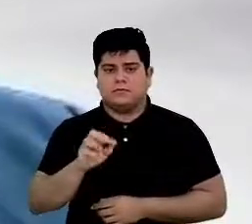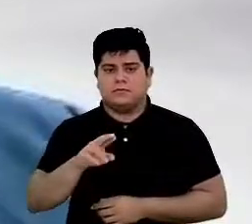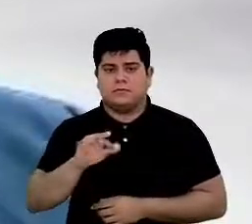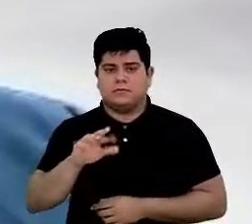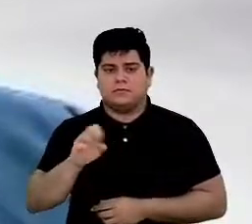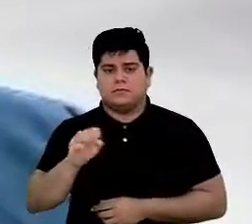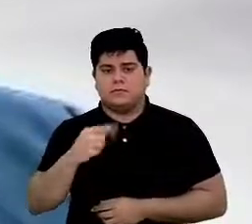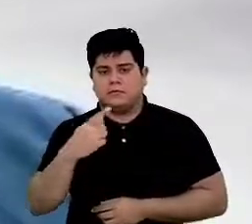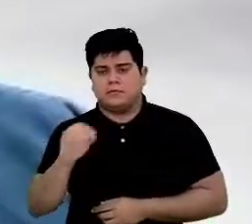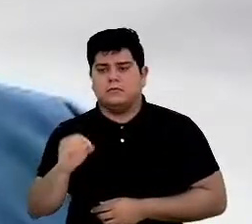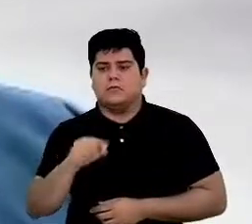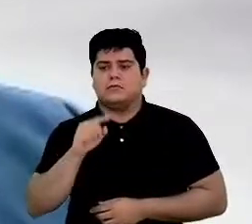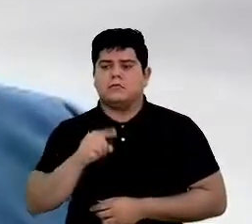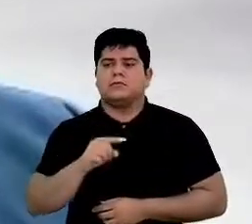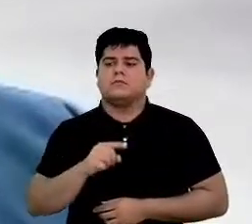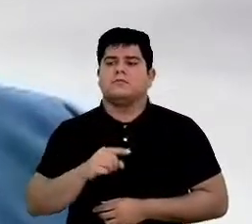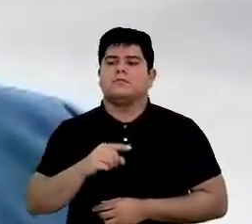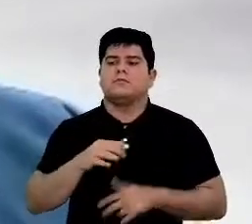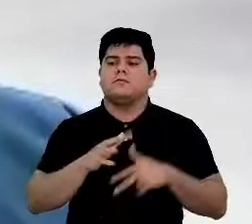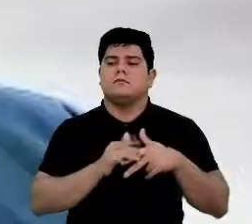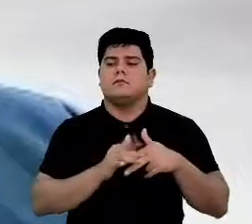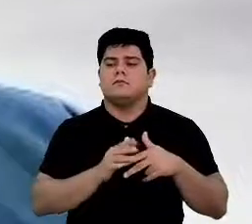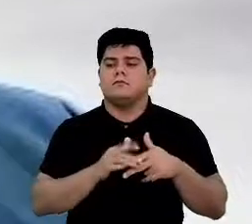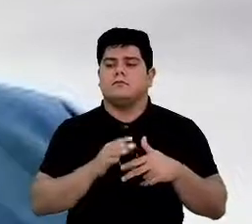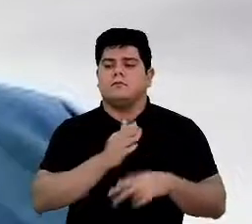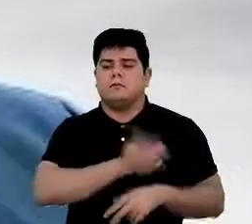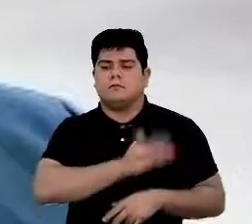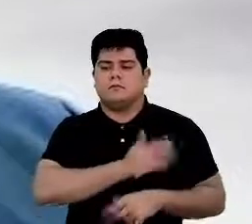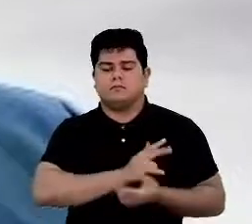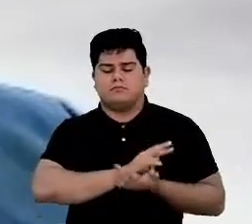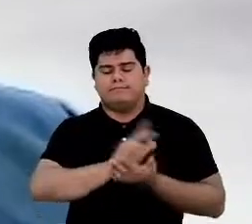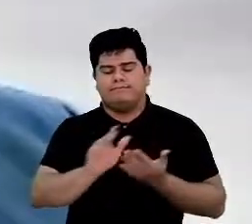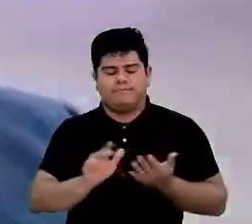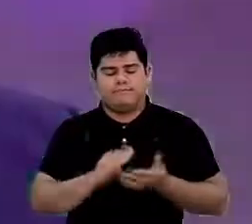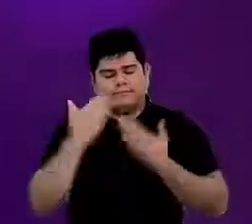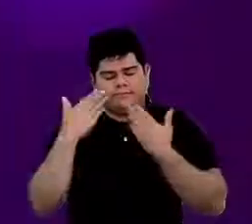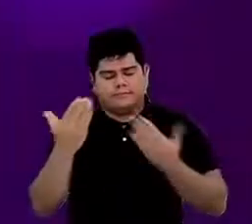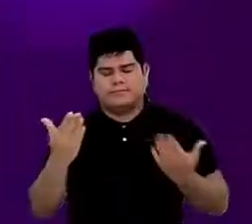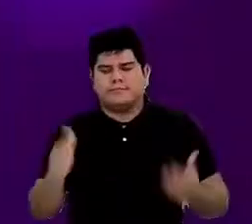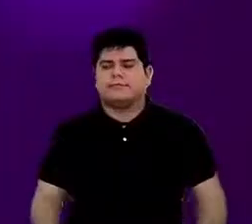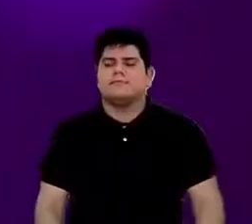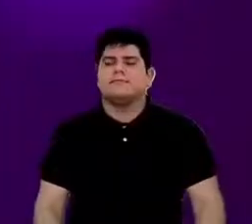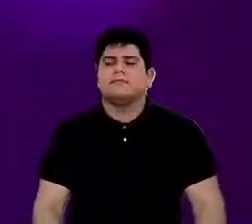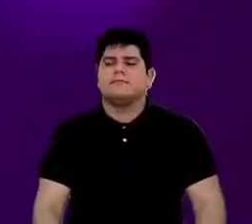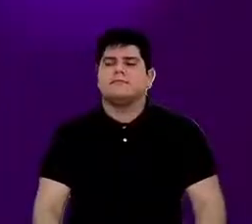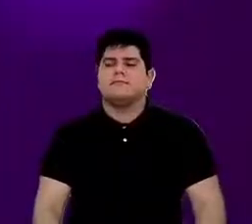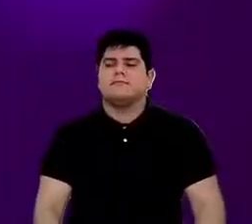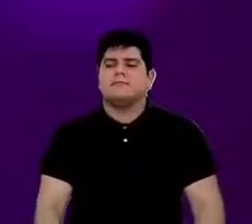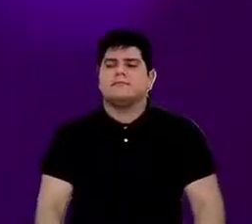dos pacientes cardiológicos em múltiplas condições. Muito obrigado.